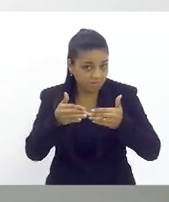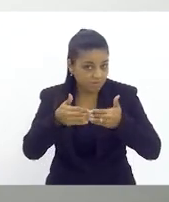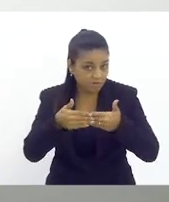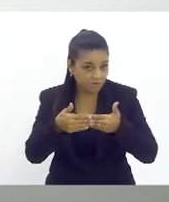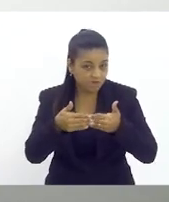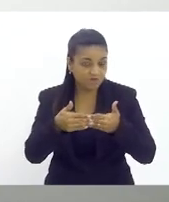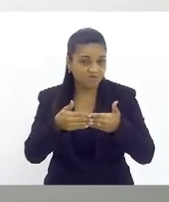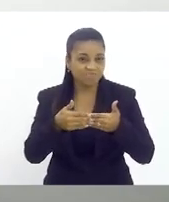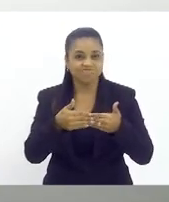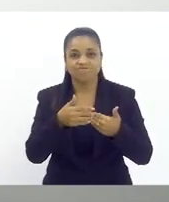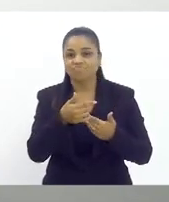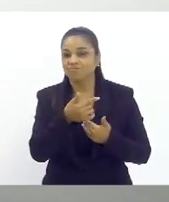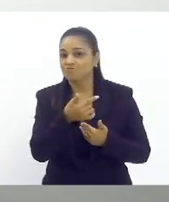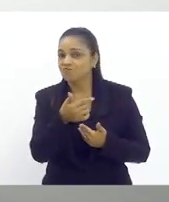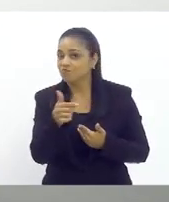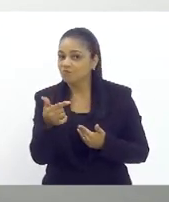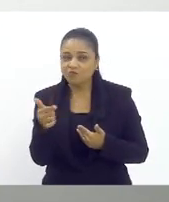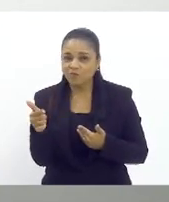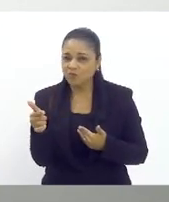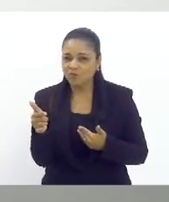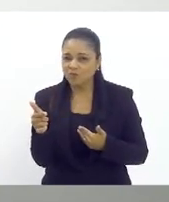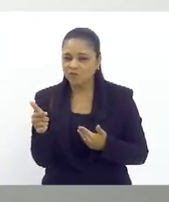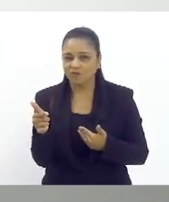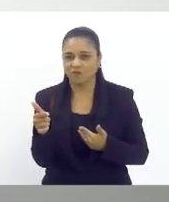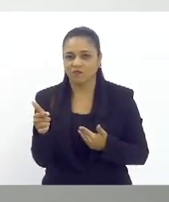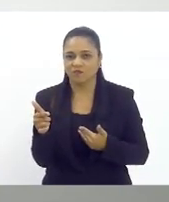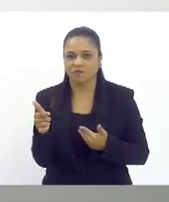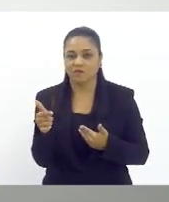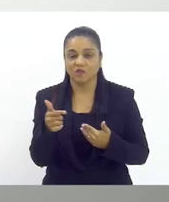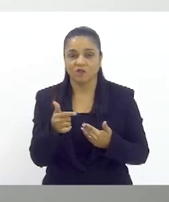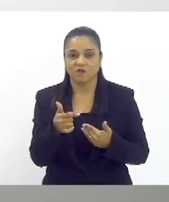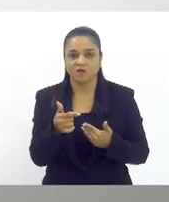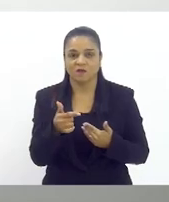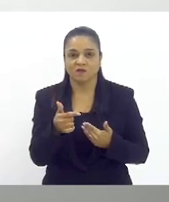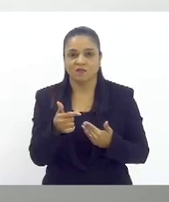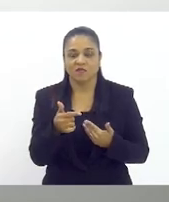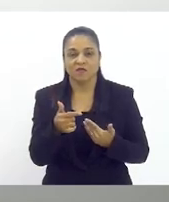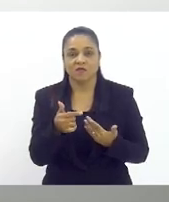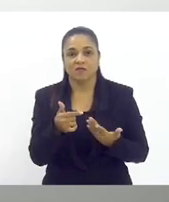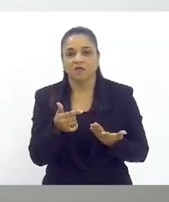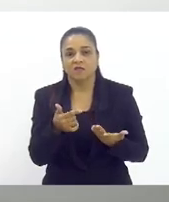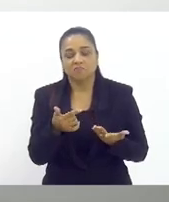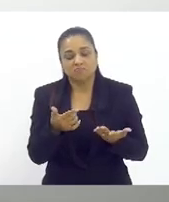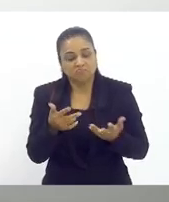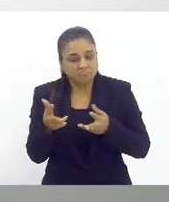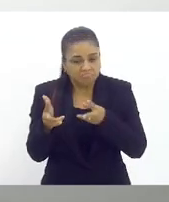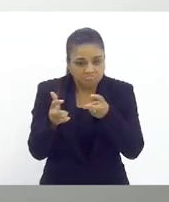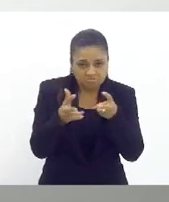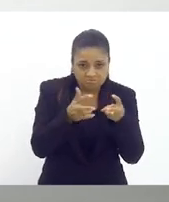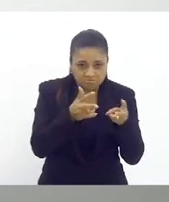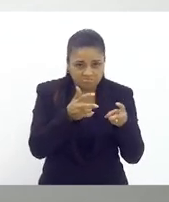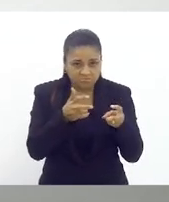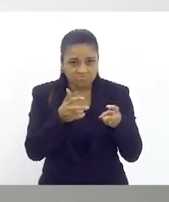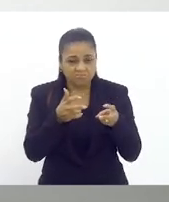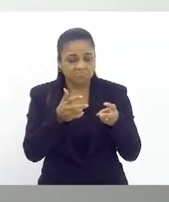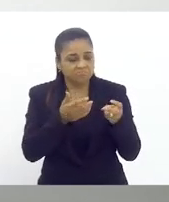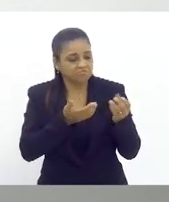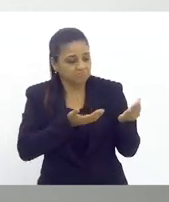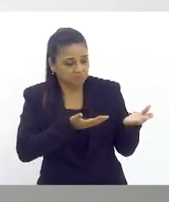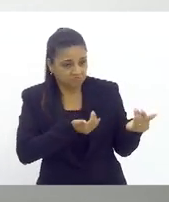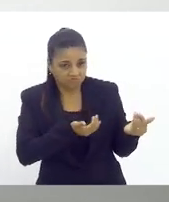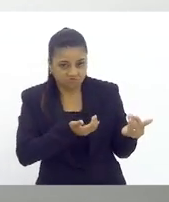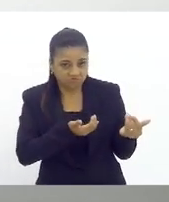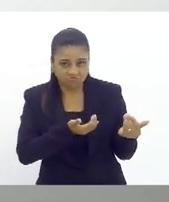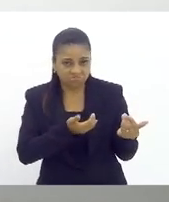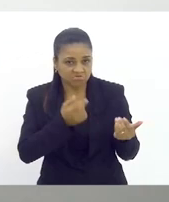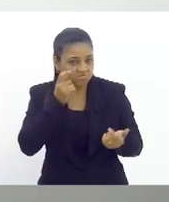não existe entre a juventude a gente tem visto e interesse em ser